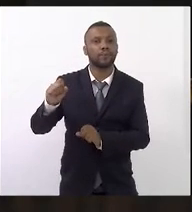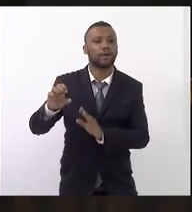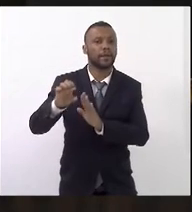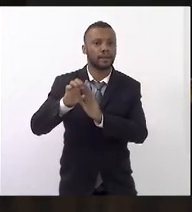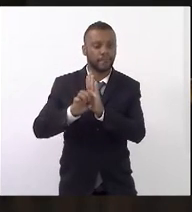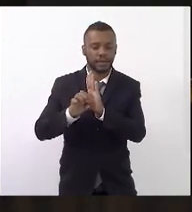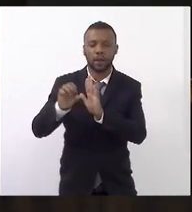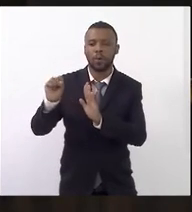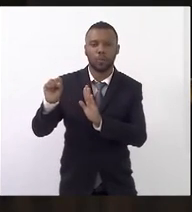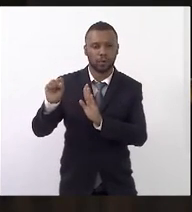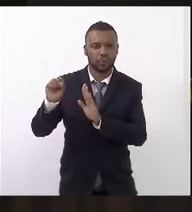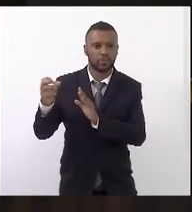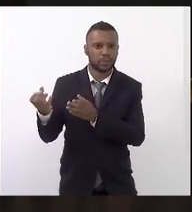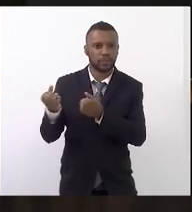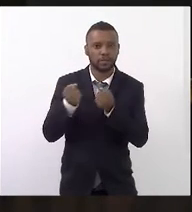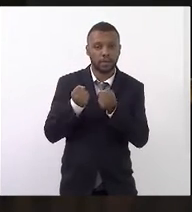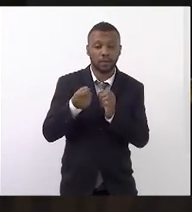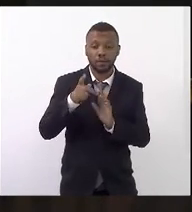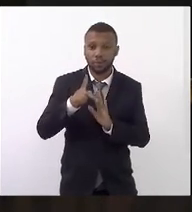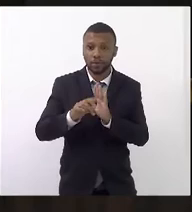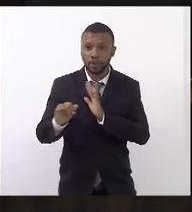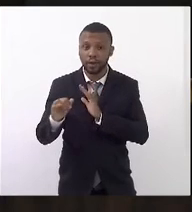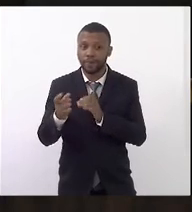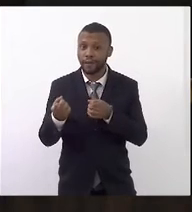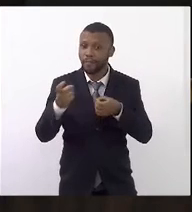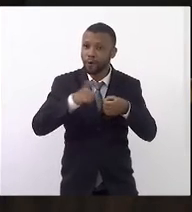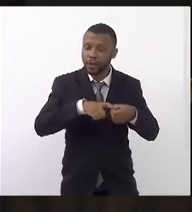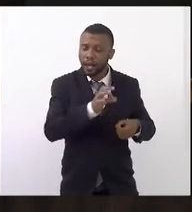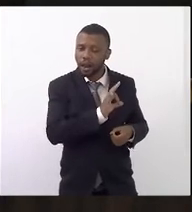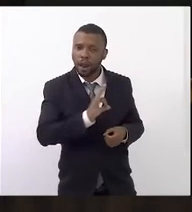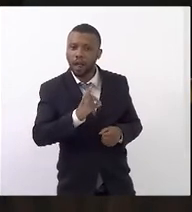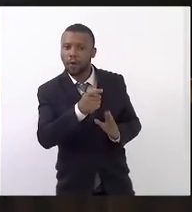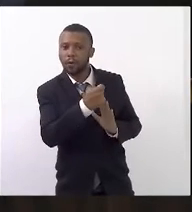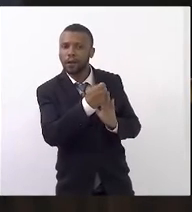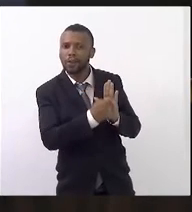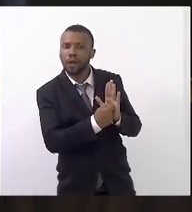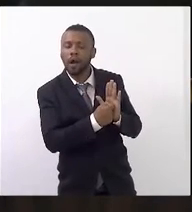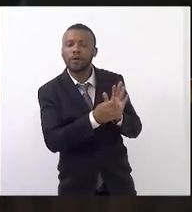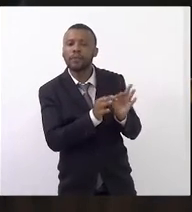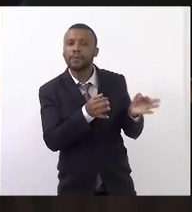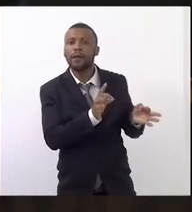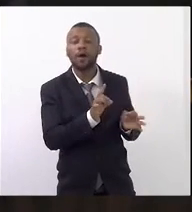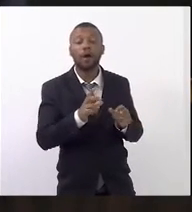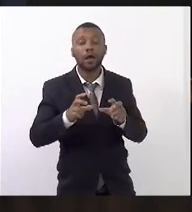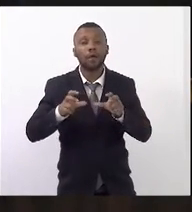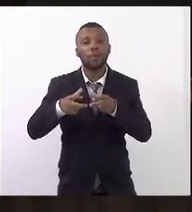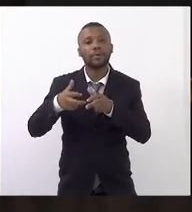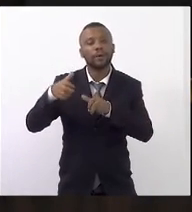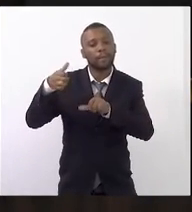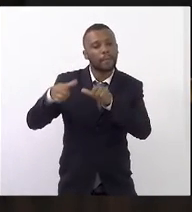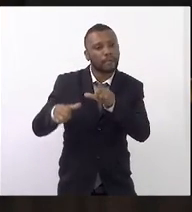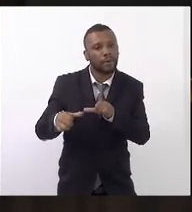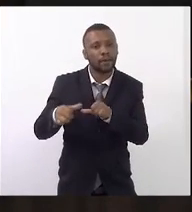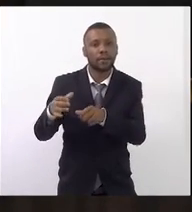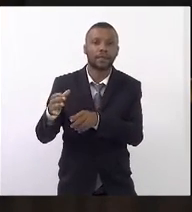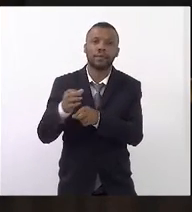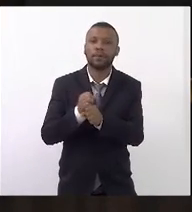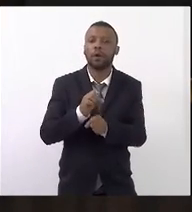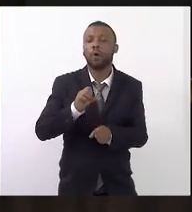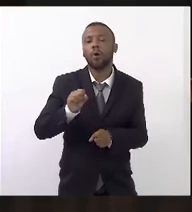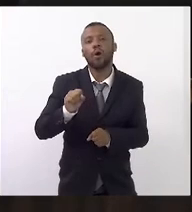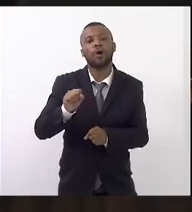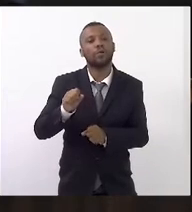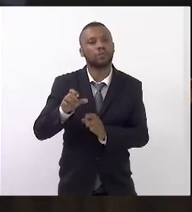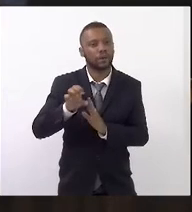oito emendas. O projeto, então, não retorna para o relatório simples, retorna às comissões. O projeto recebeu oito emendas.